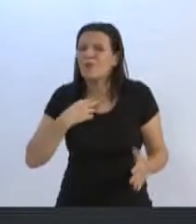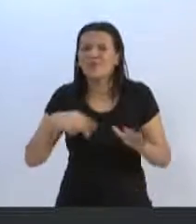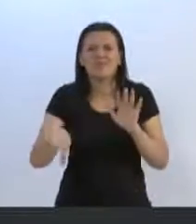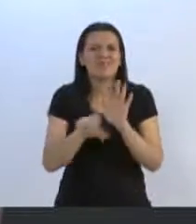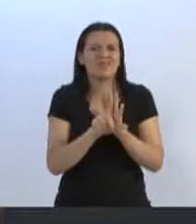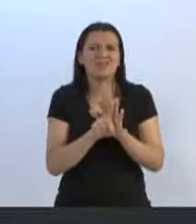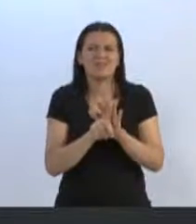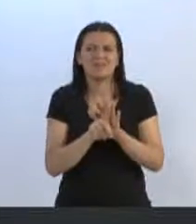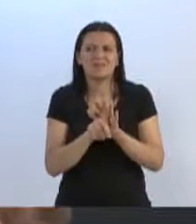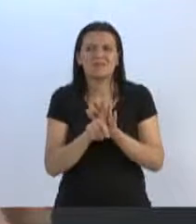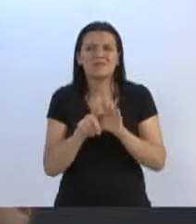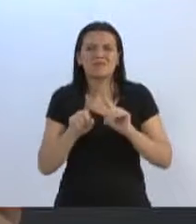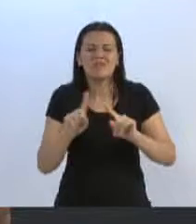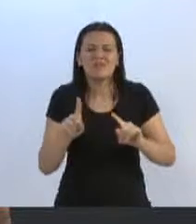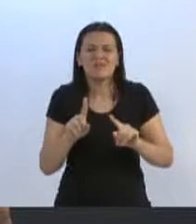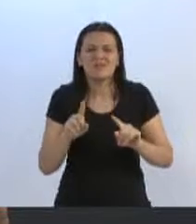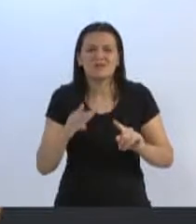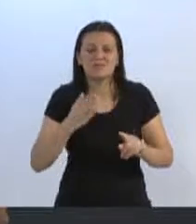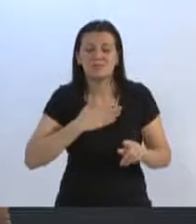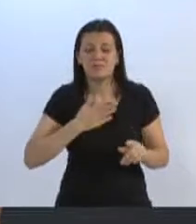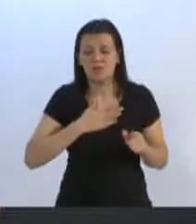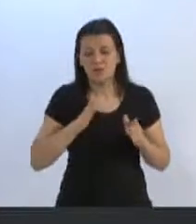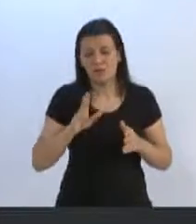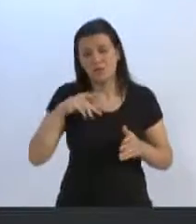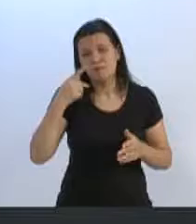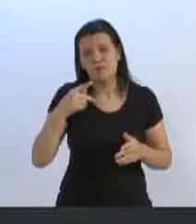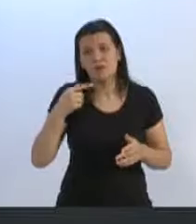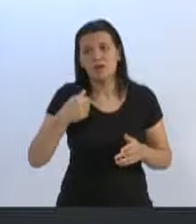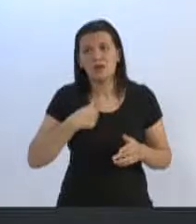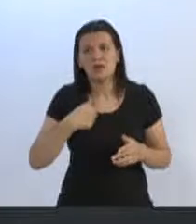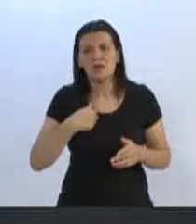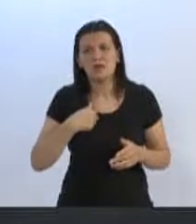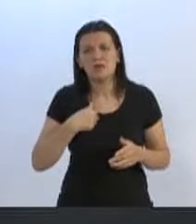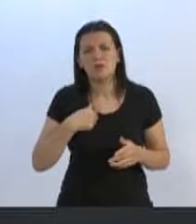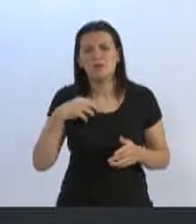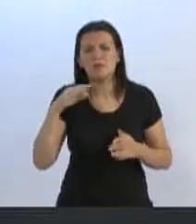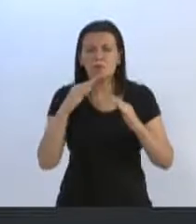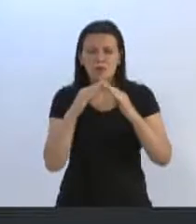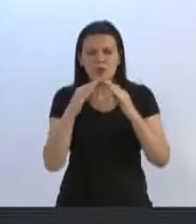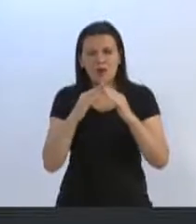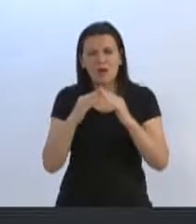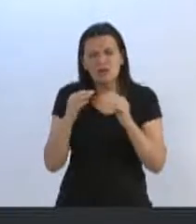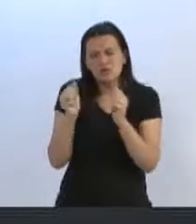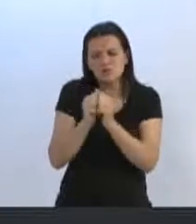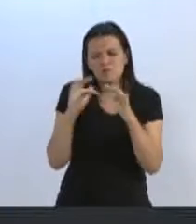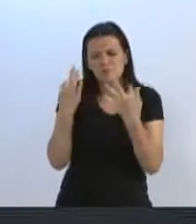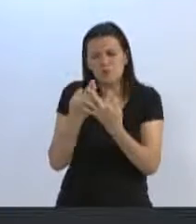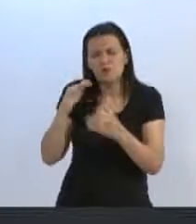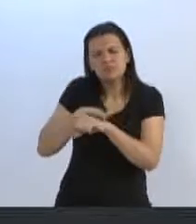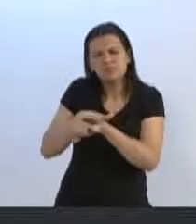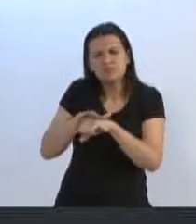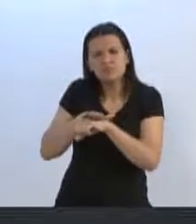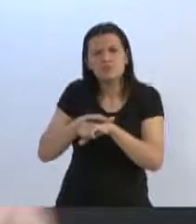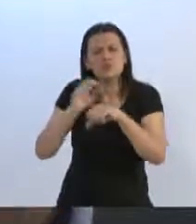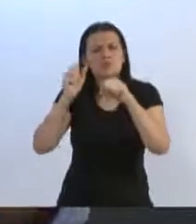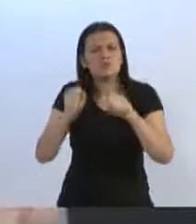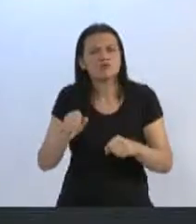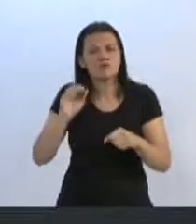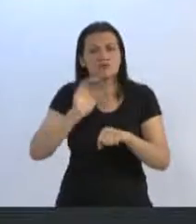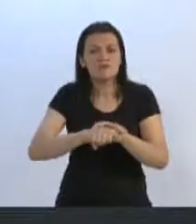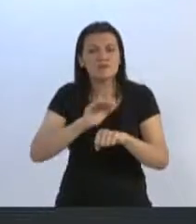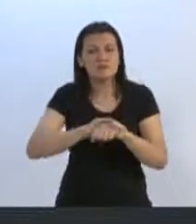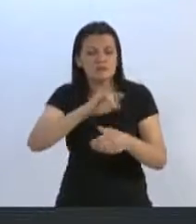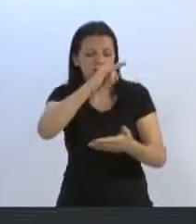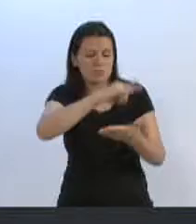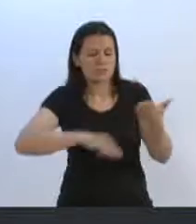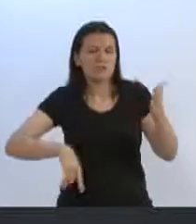isso, e seria uma hipocrisia da minha parte. Inclusive esse final de semana eu cheguei a comentar em casa que poderíamos fazer um encaminhamento de um projeto de lei